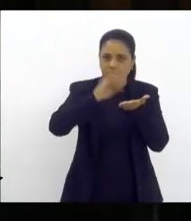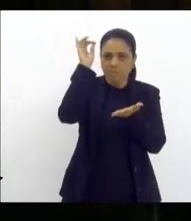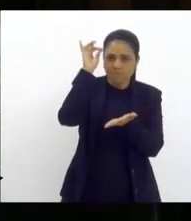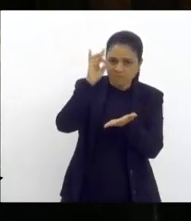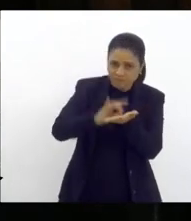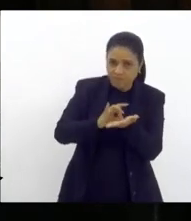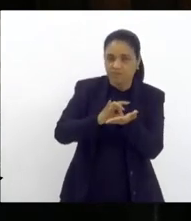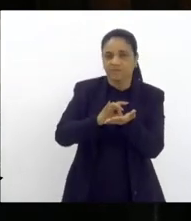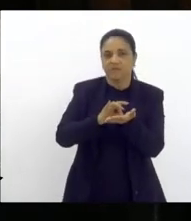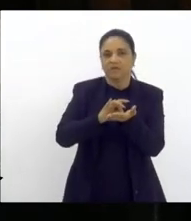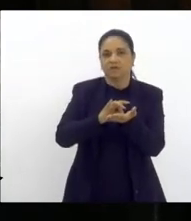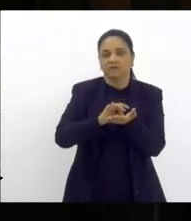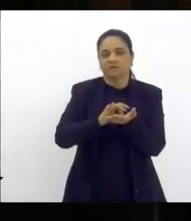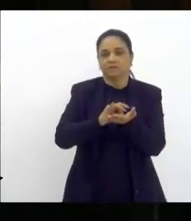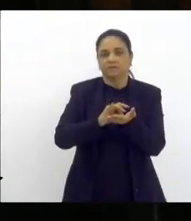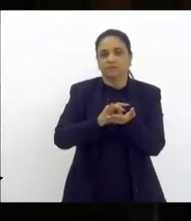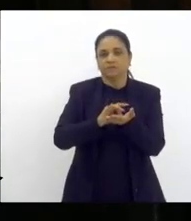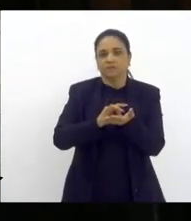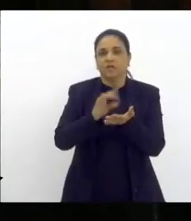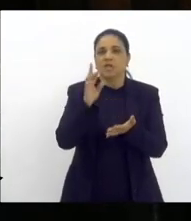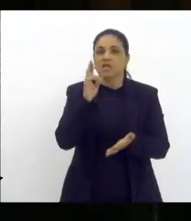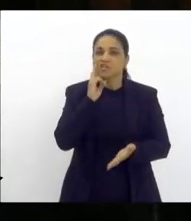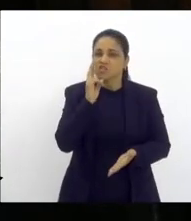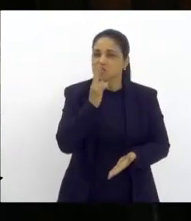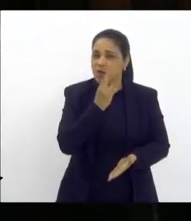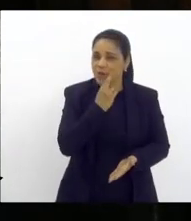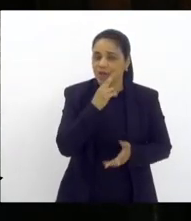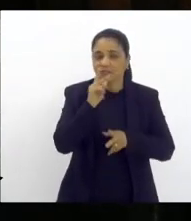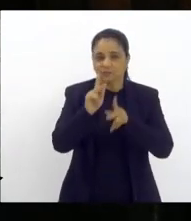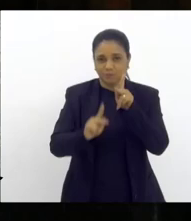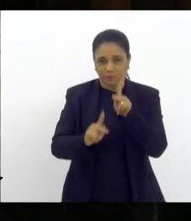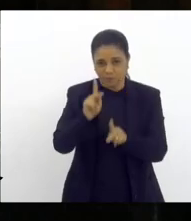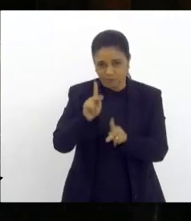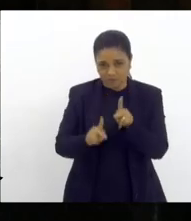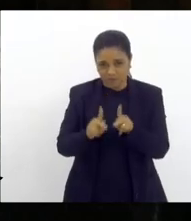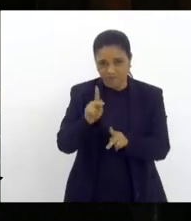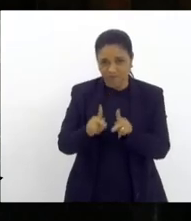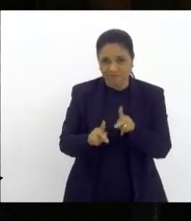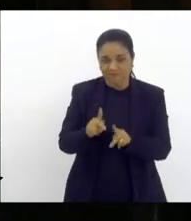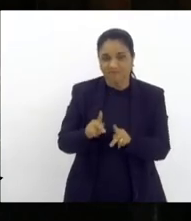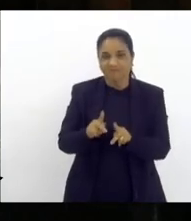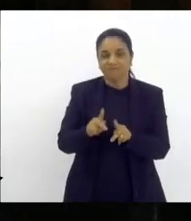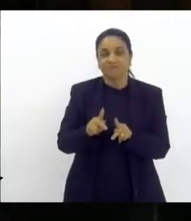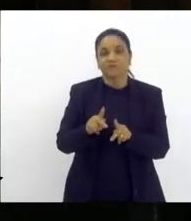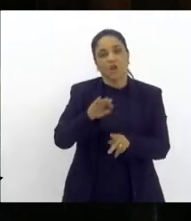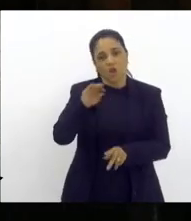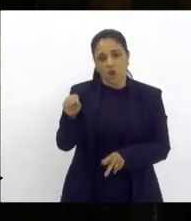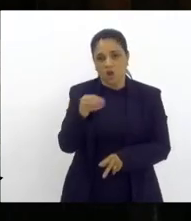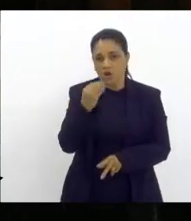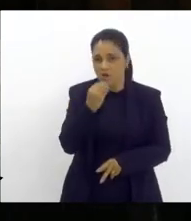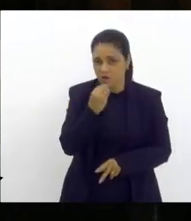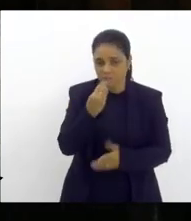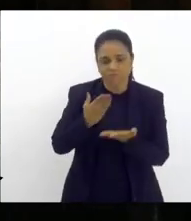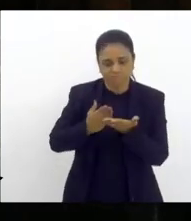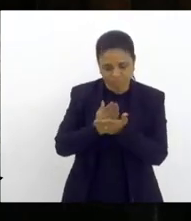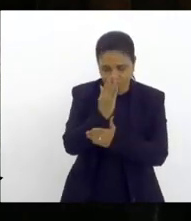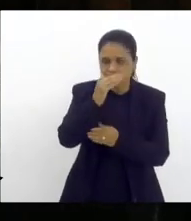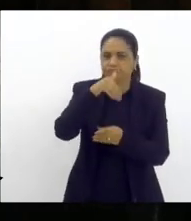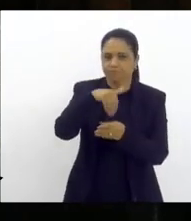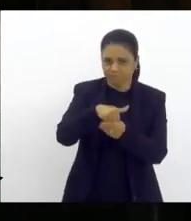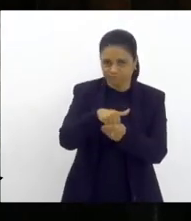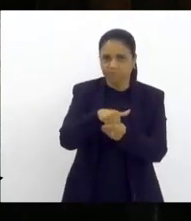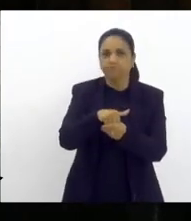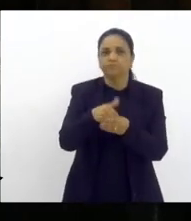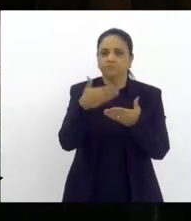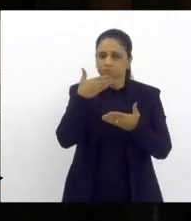a instalação de restaurante populares e que obviamente será aprovada nessa casa e teve